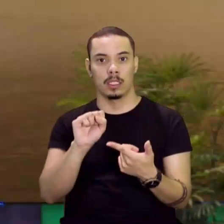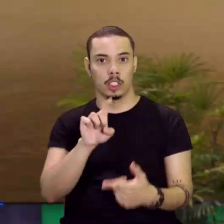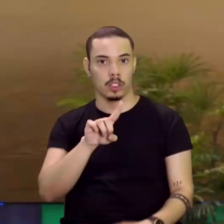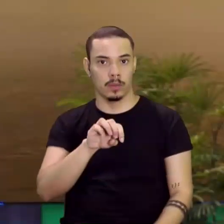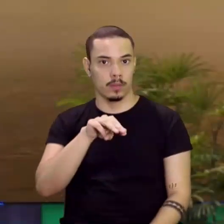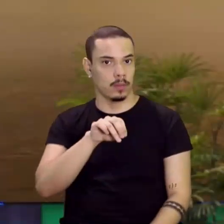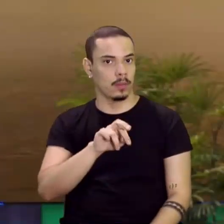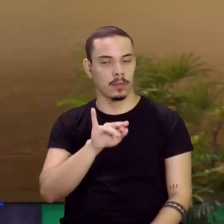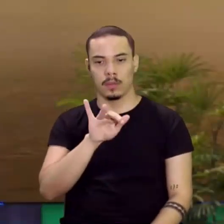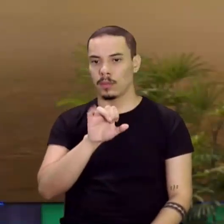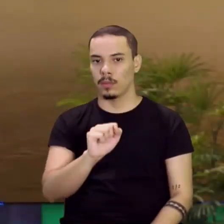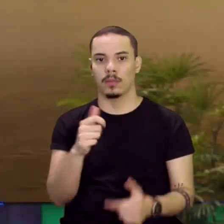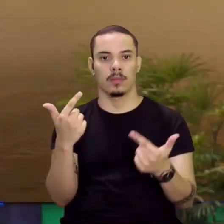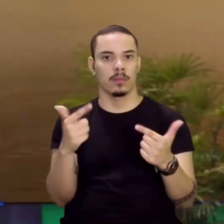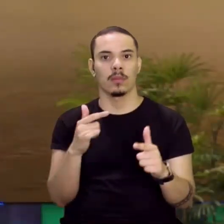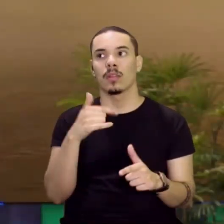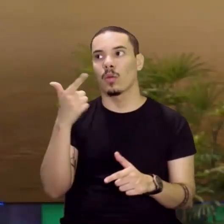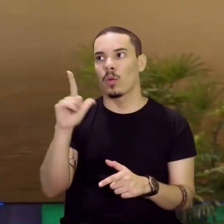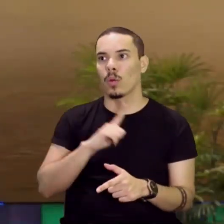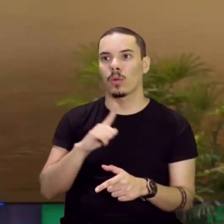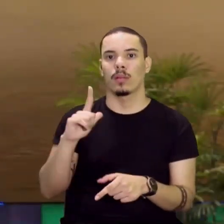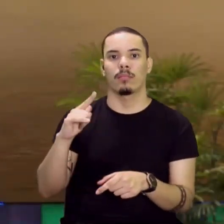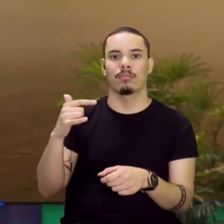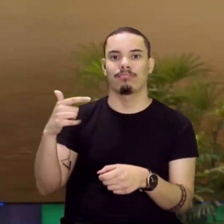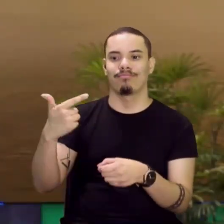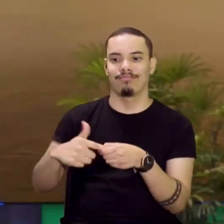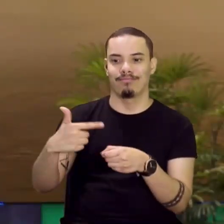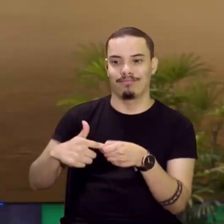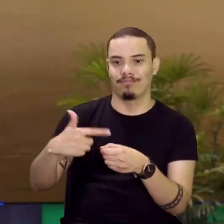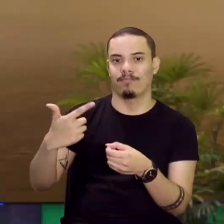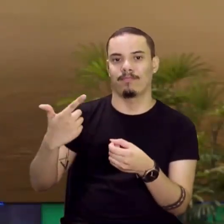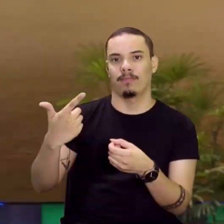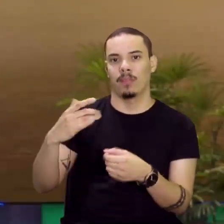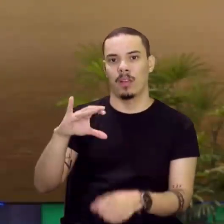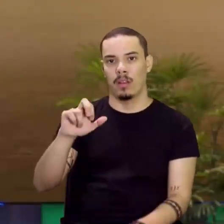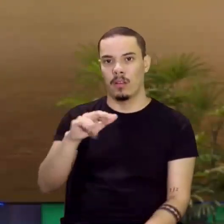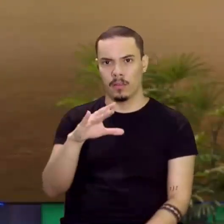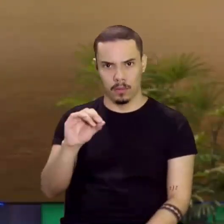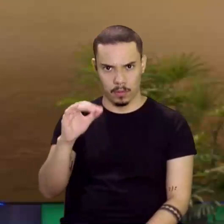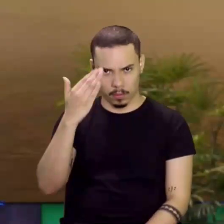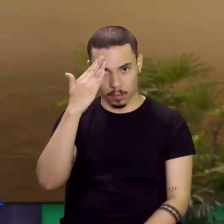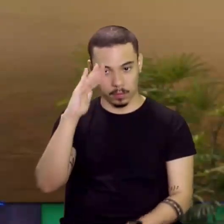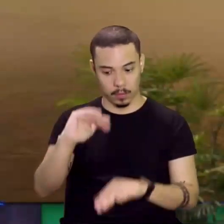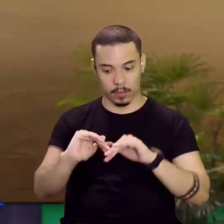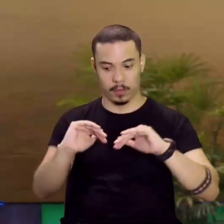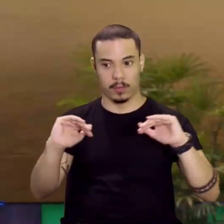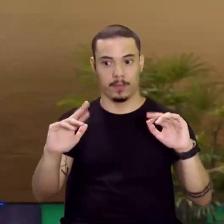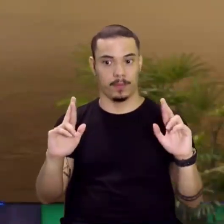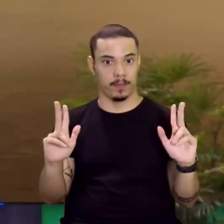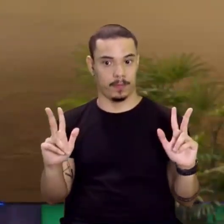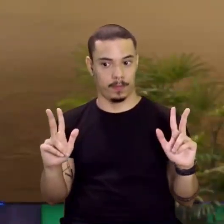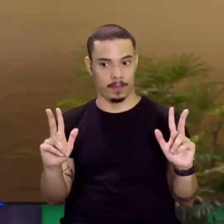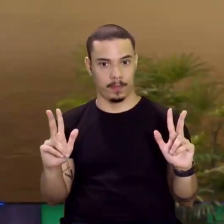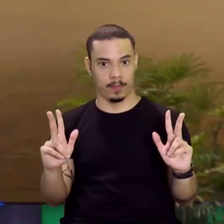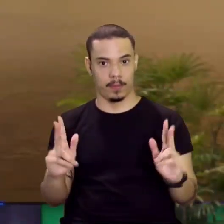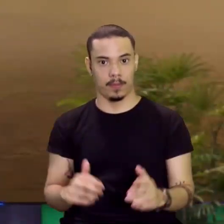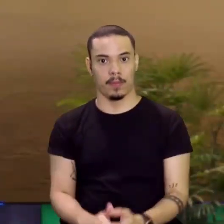encontrado minerais energéticos, como petróleo e carvão mineral. Entenderam bem?